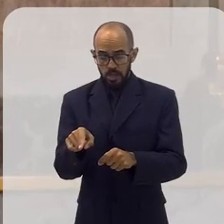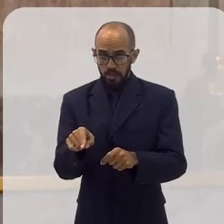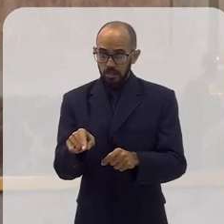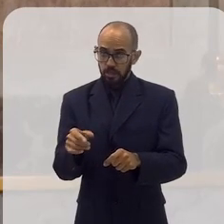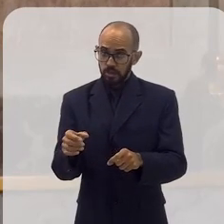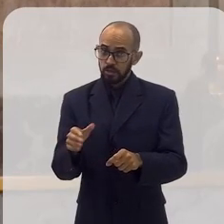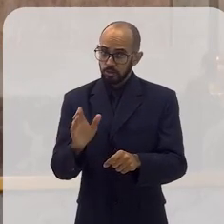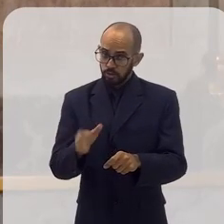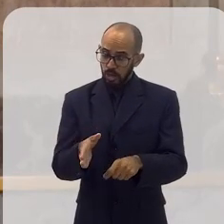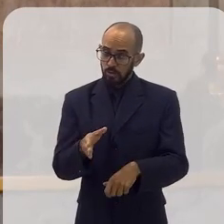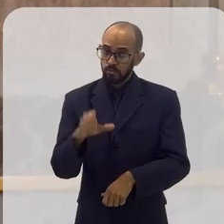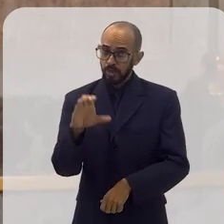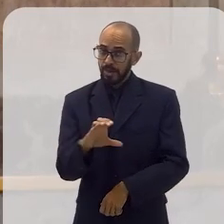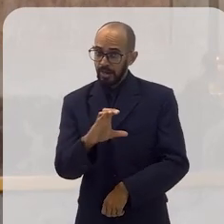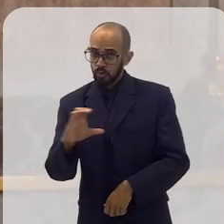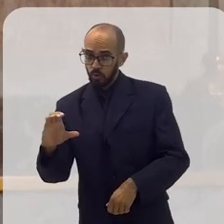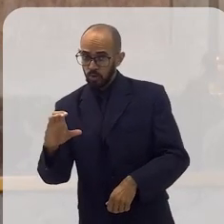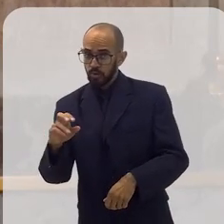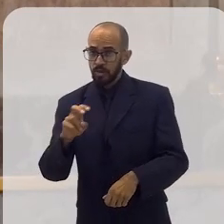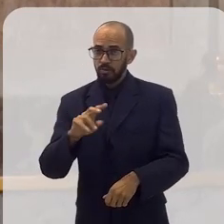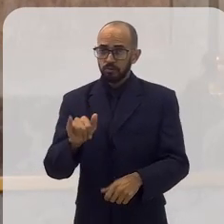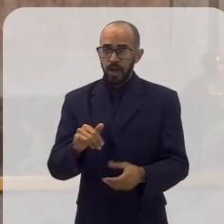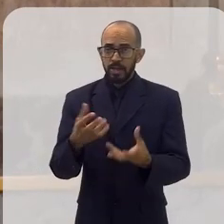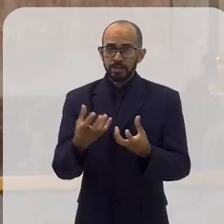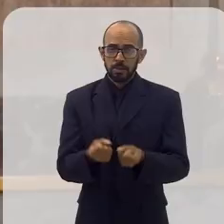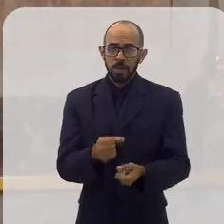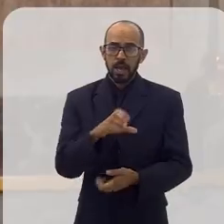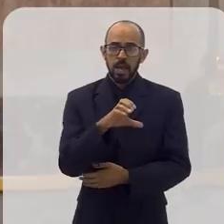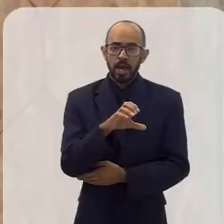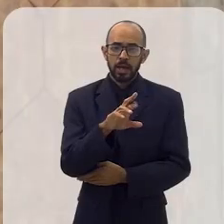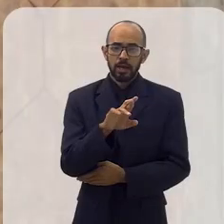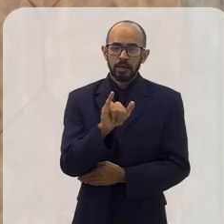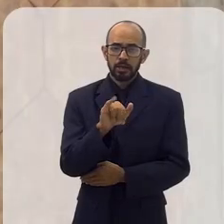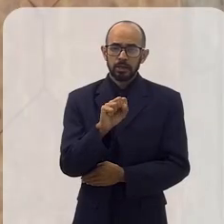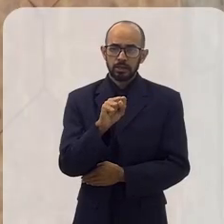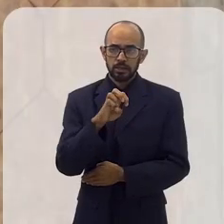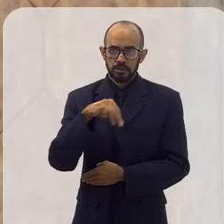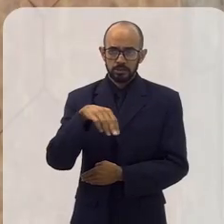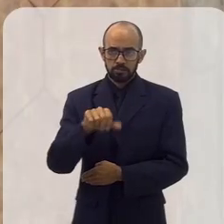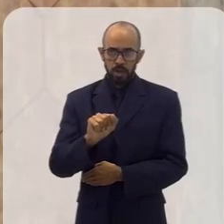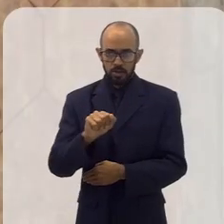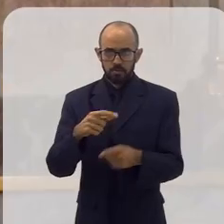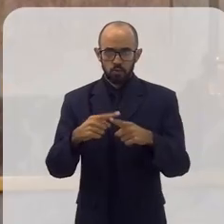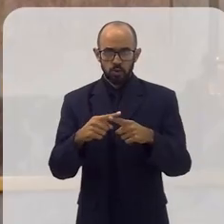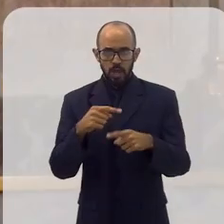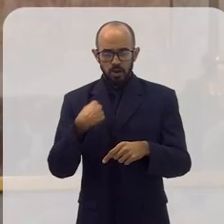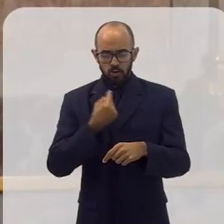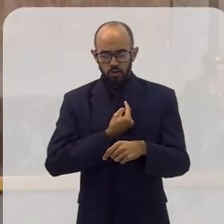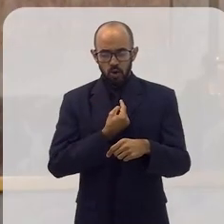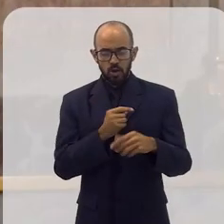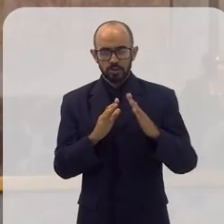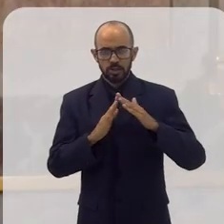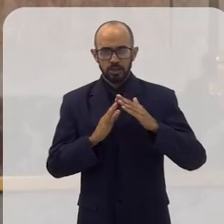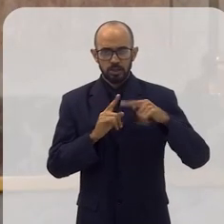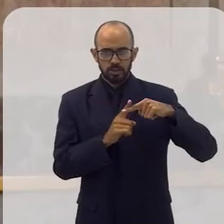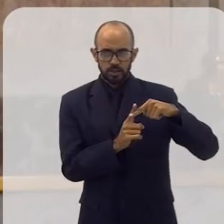está católico, ele vai receber só a crisma, porque a nossa igreja